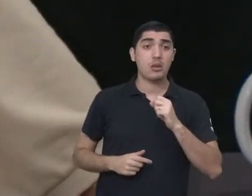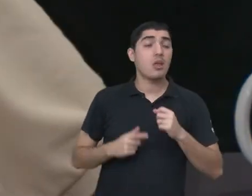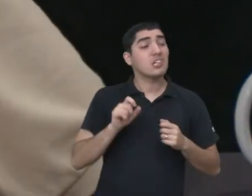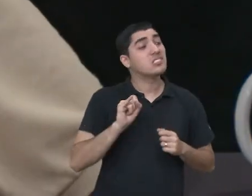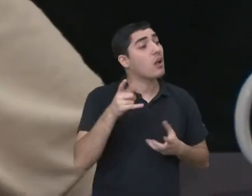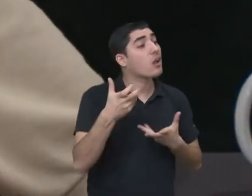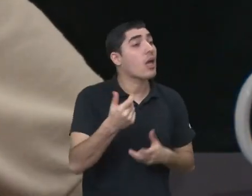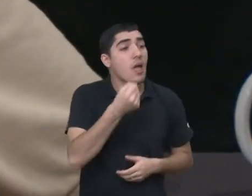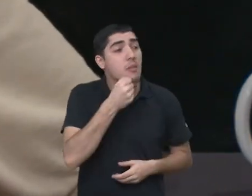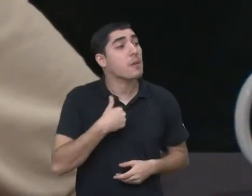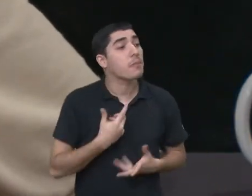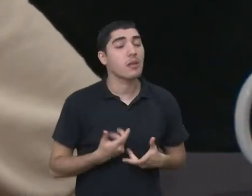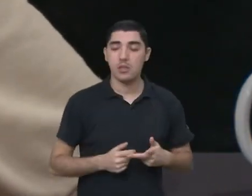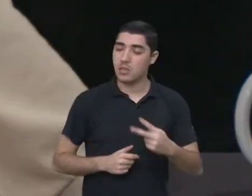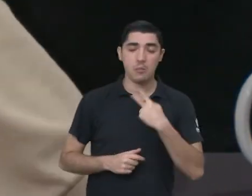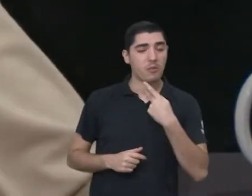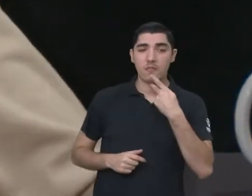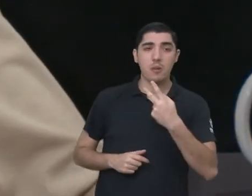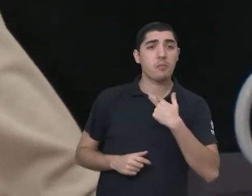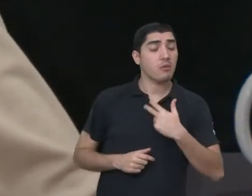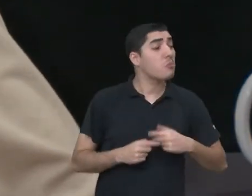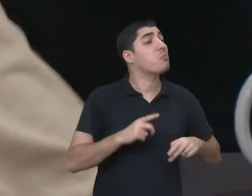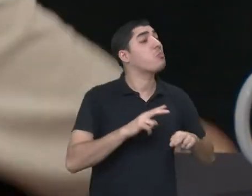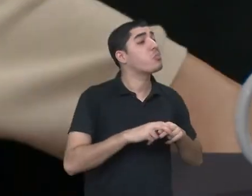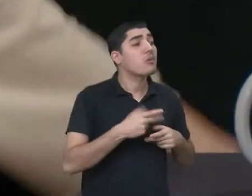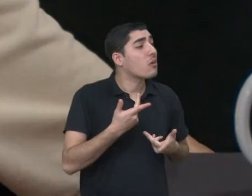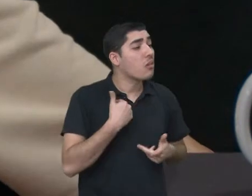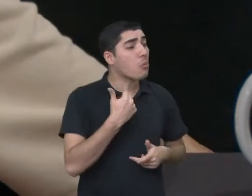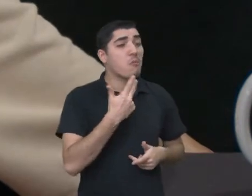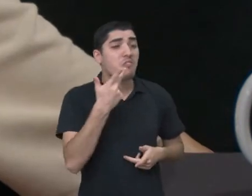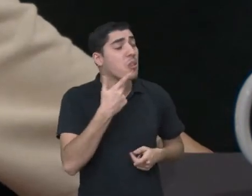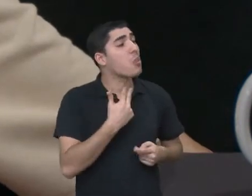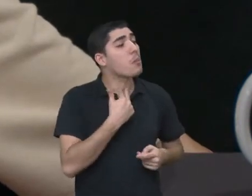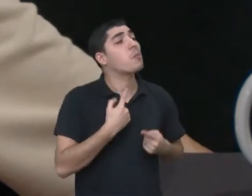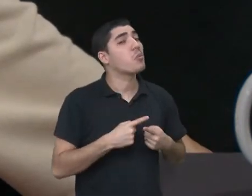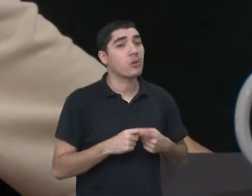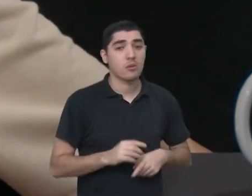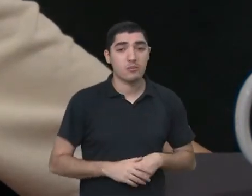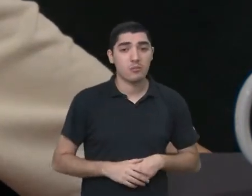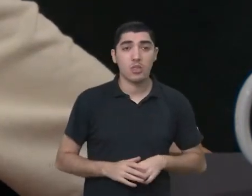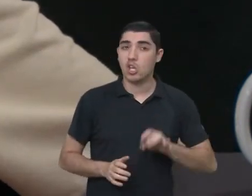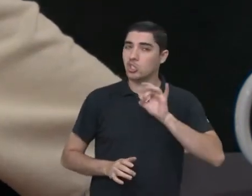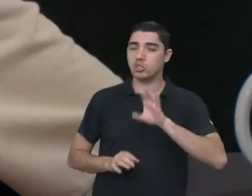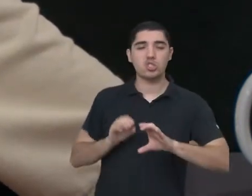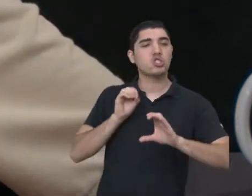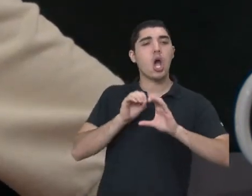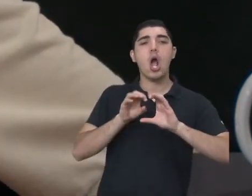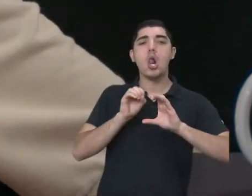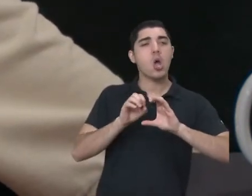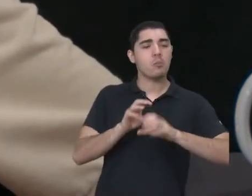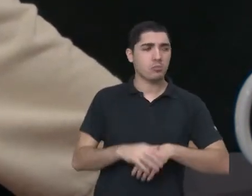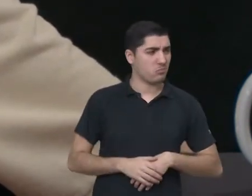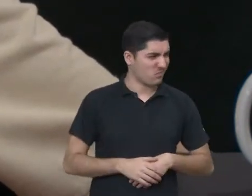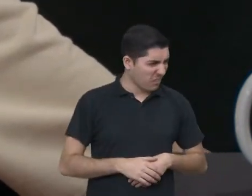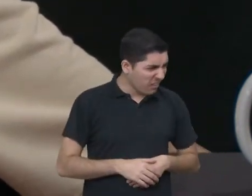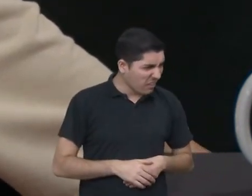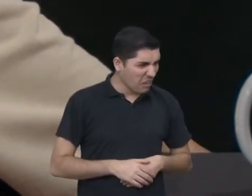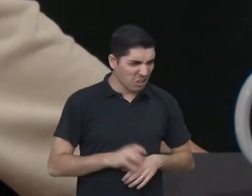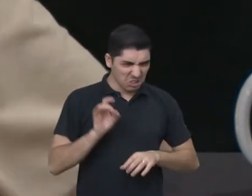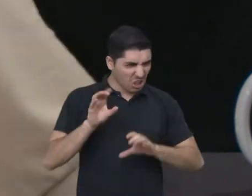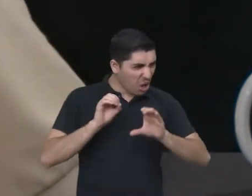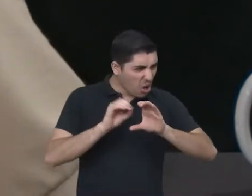estava em São Paulo, ele ia rezar uma missa em Aparecida, iria de helicóptero. Voltaria de helicóptero de